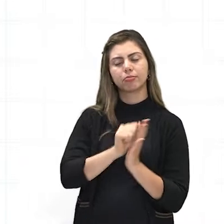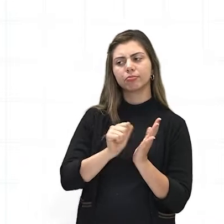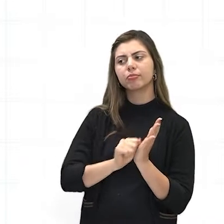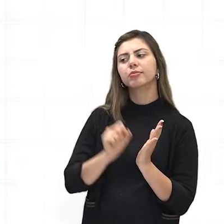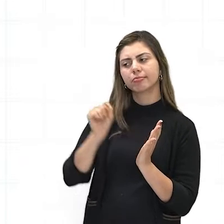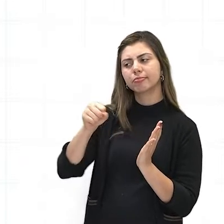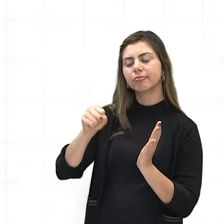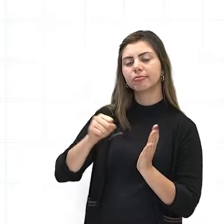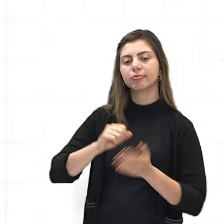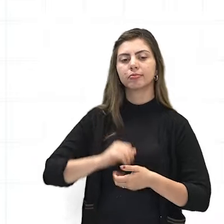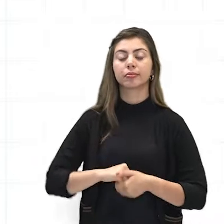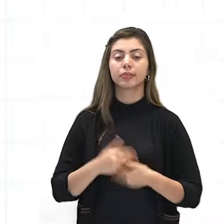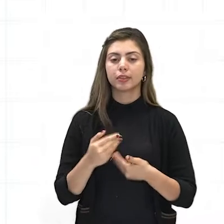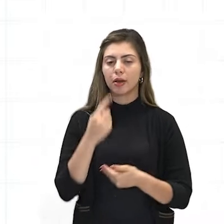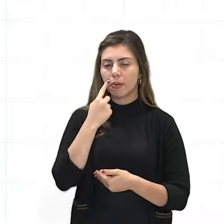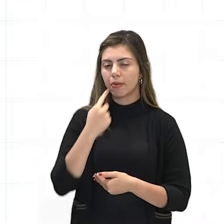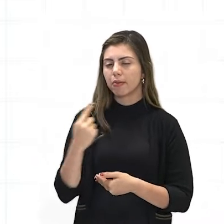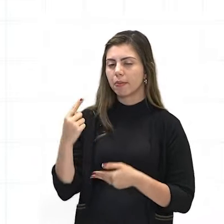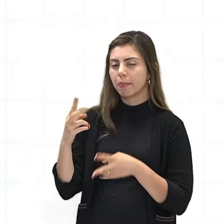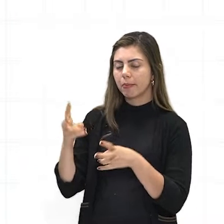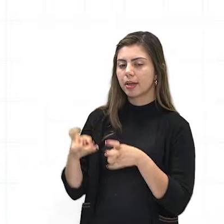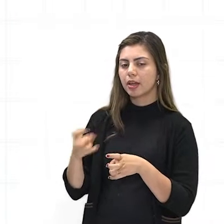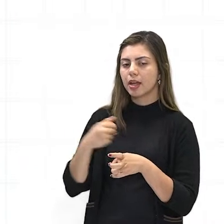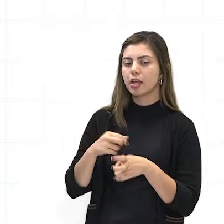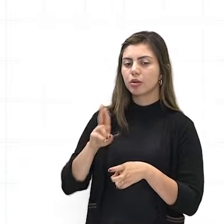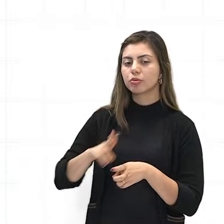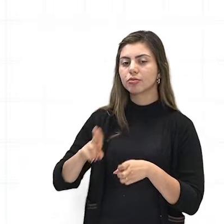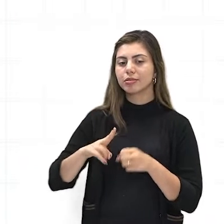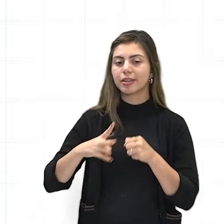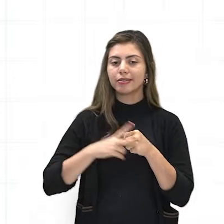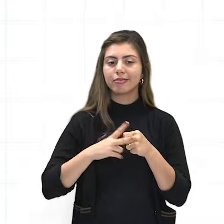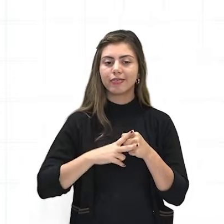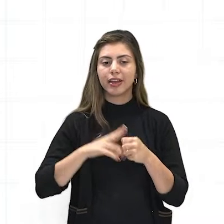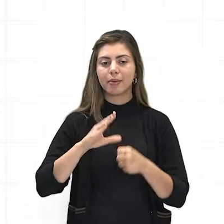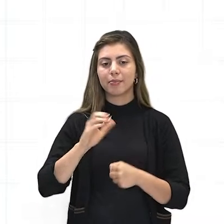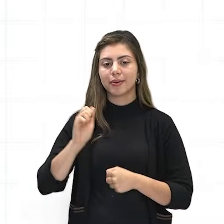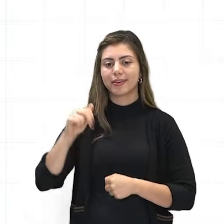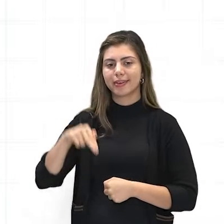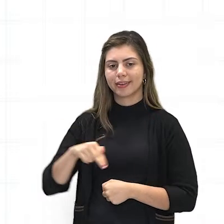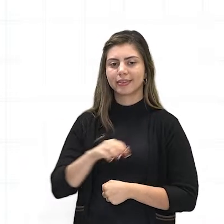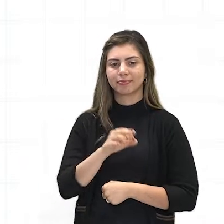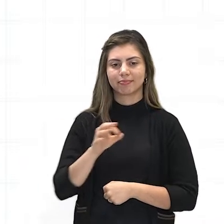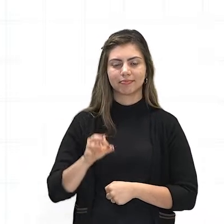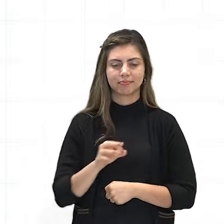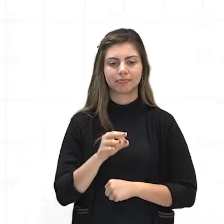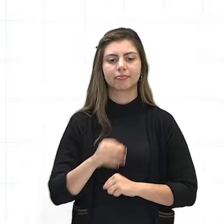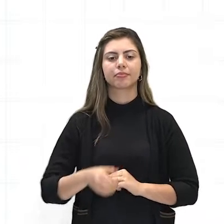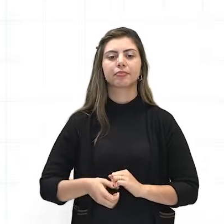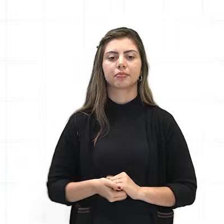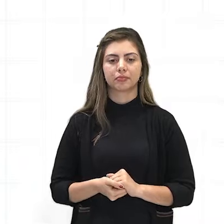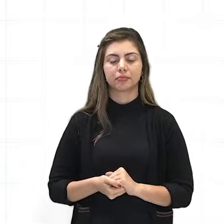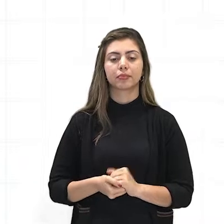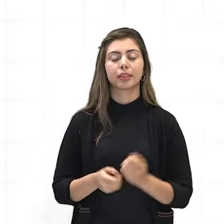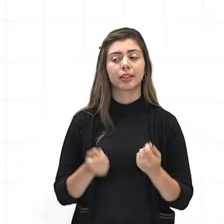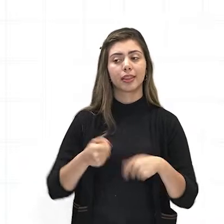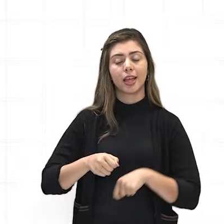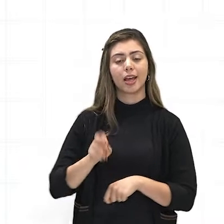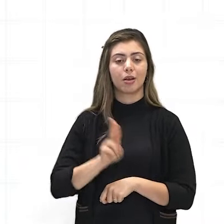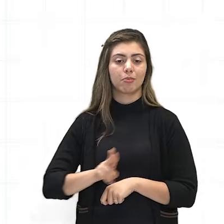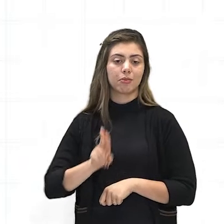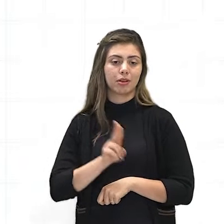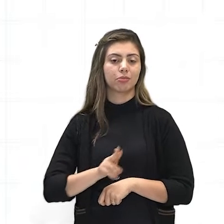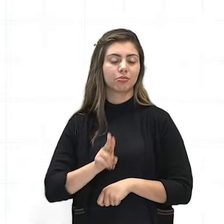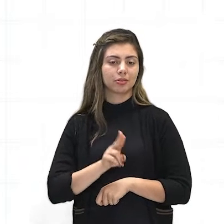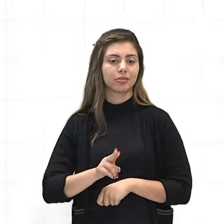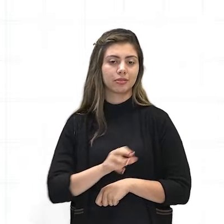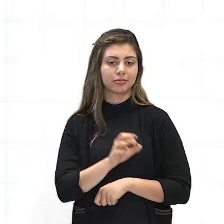certo? Reparem que eu utilizei o verbo modal can, tá certo? O verbo modal can pode ser utilizado, ele é inclusive